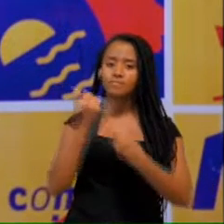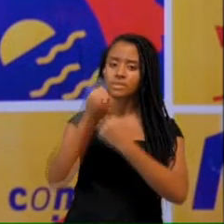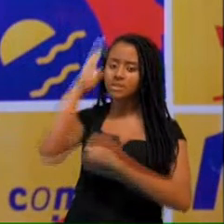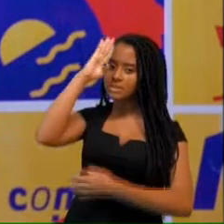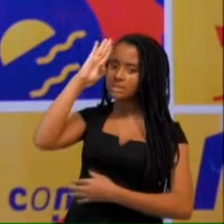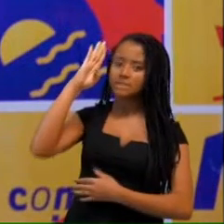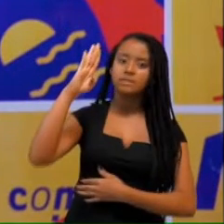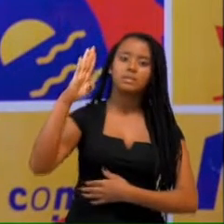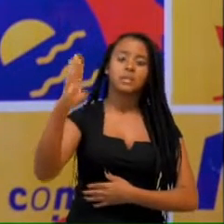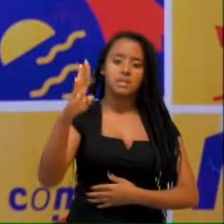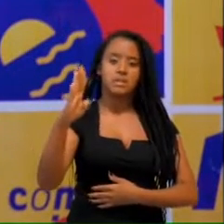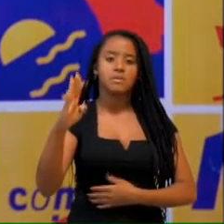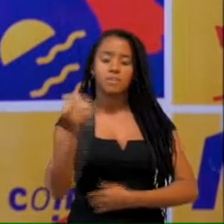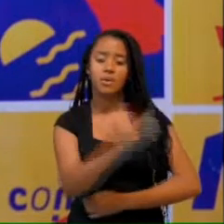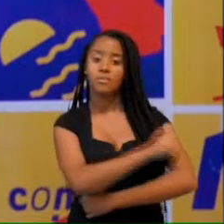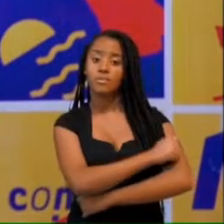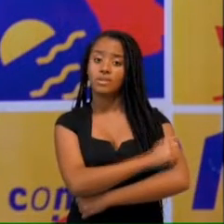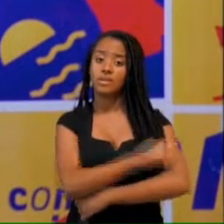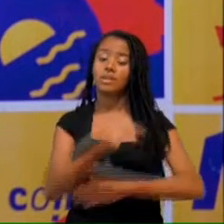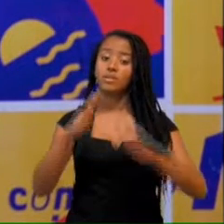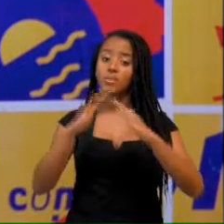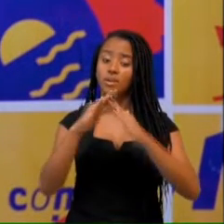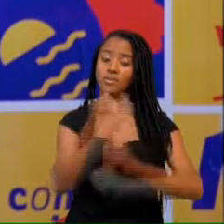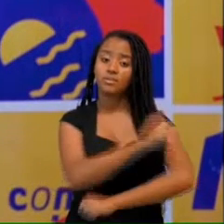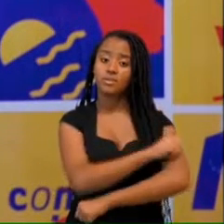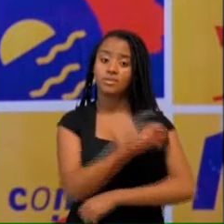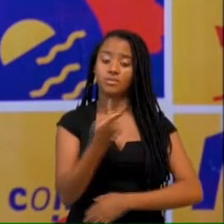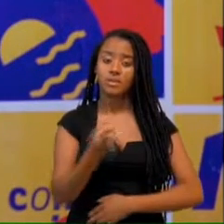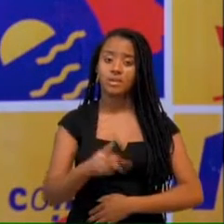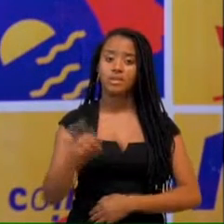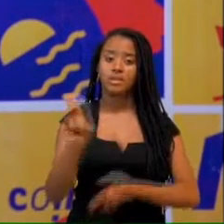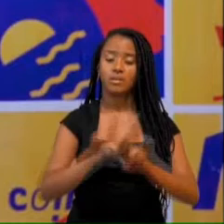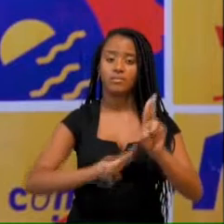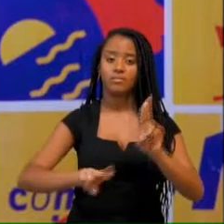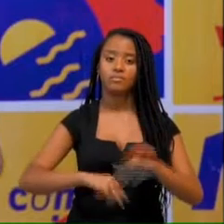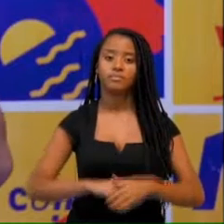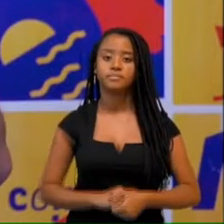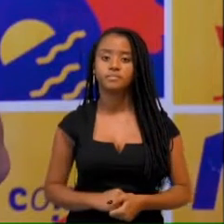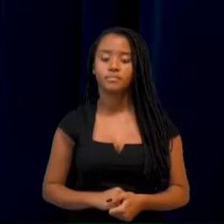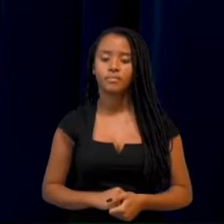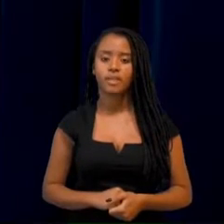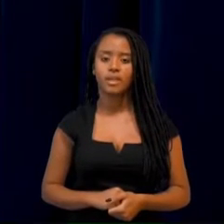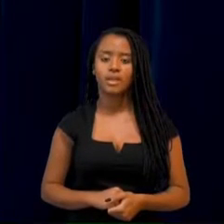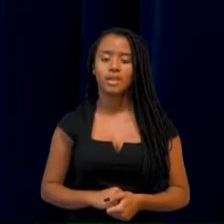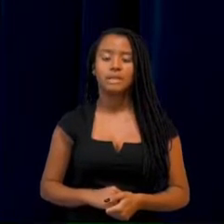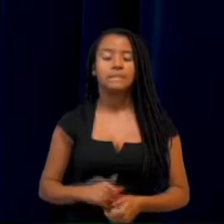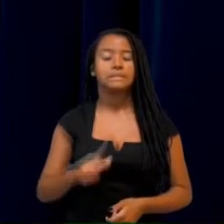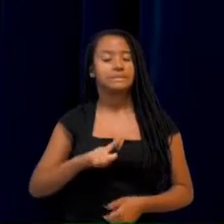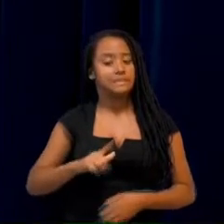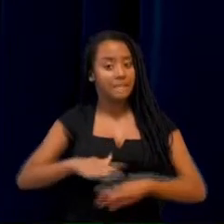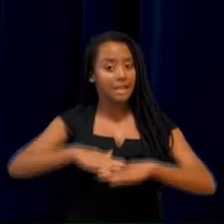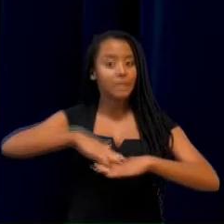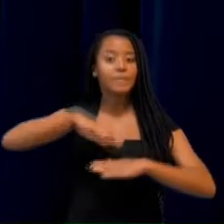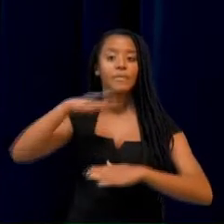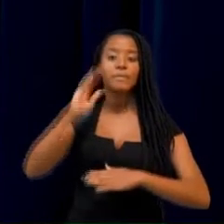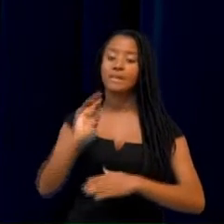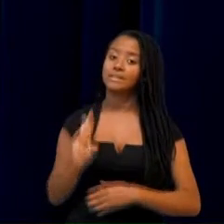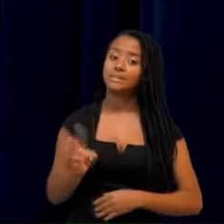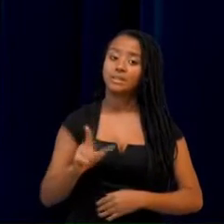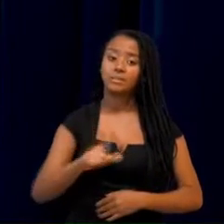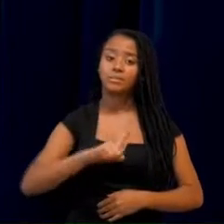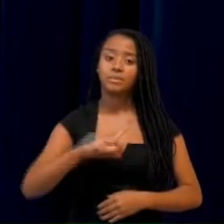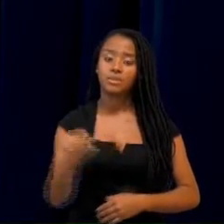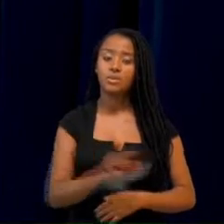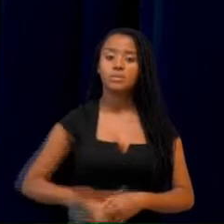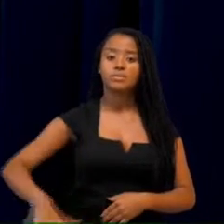Universidade oferece pros seus estudantes que é a moradia estudantil aqui da UFO e não para por aí viu pessoal como sempre tem